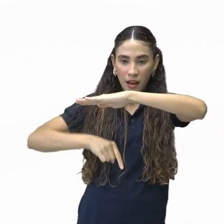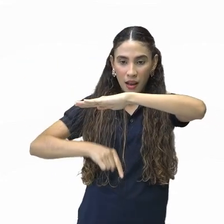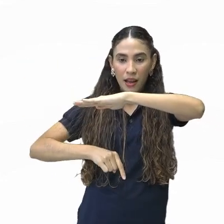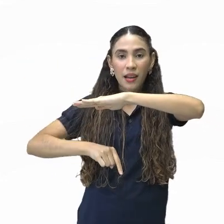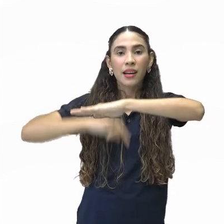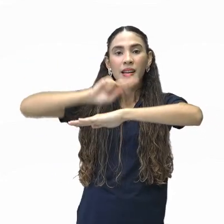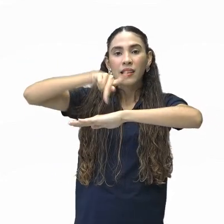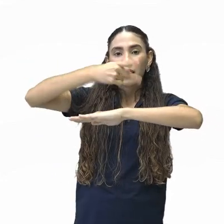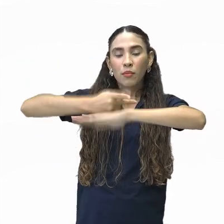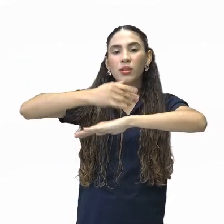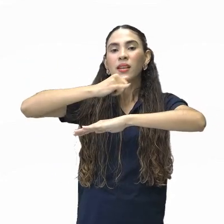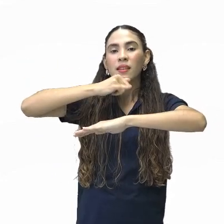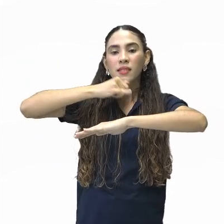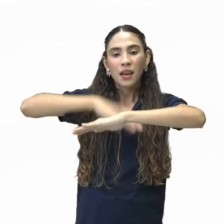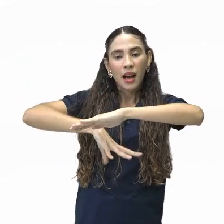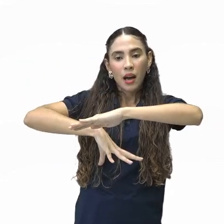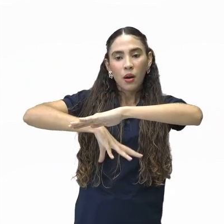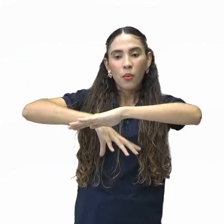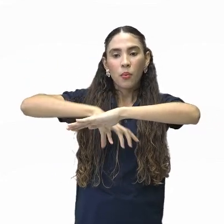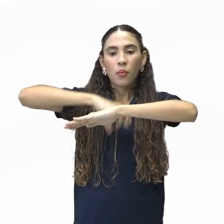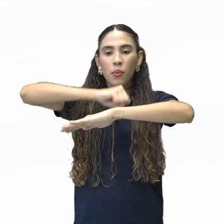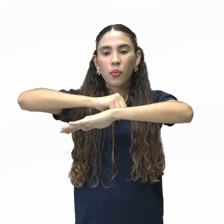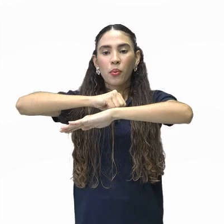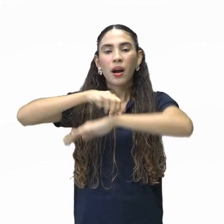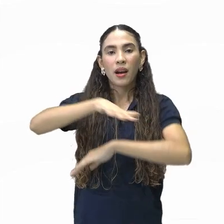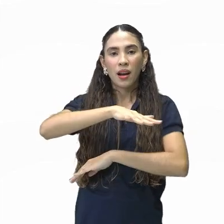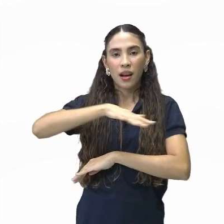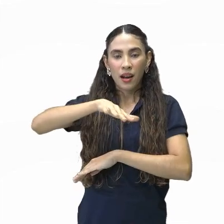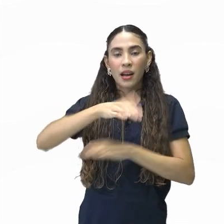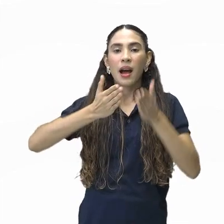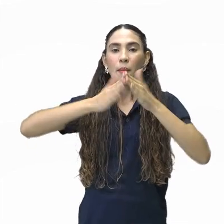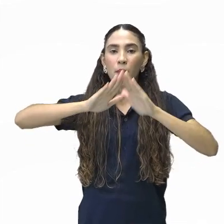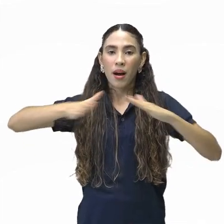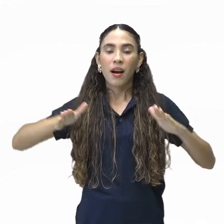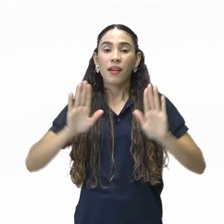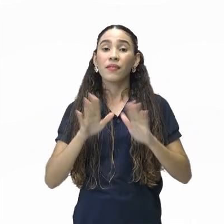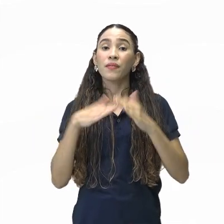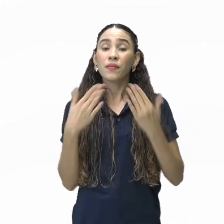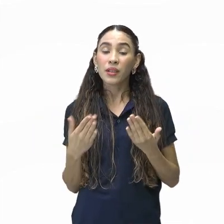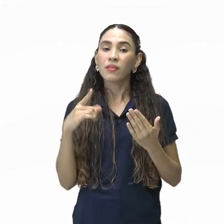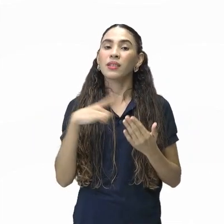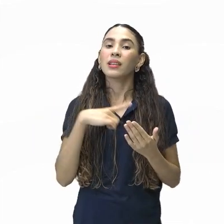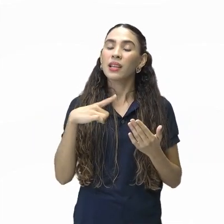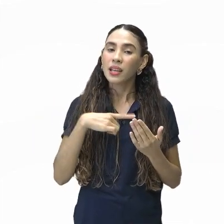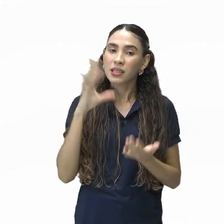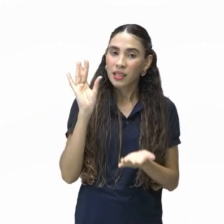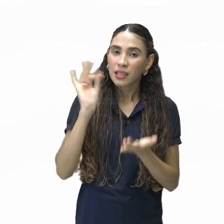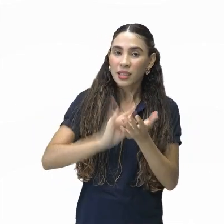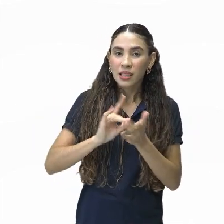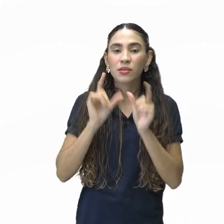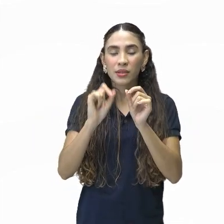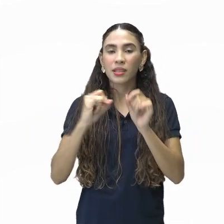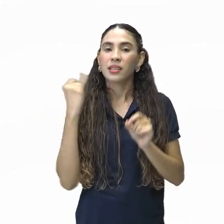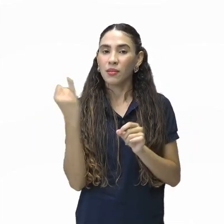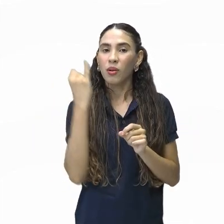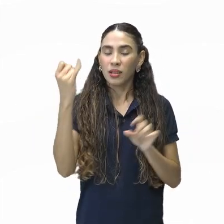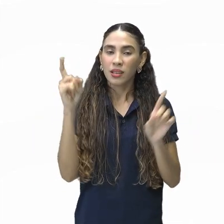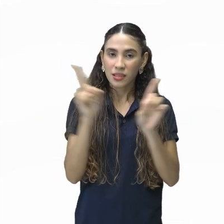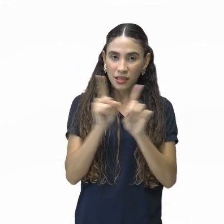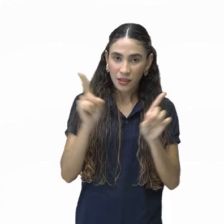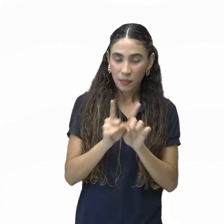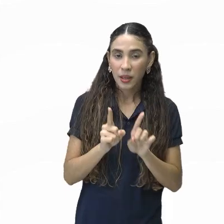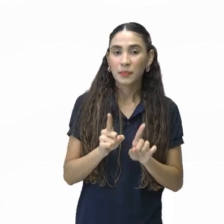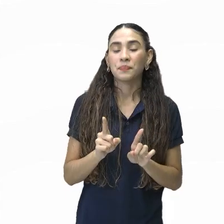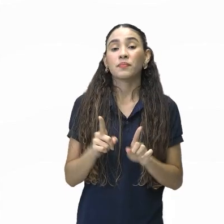vai ser escoada essa água para outros grandes rios, tá? Então, ela tem com certeza aí a sua importância e